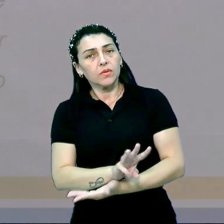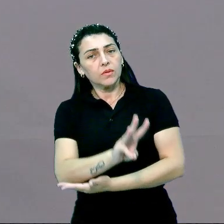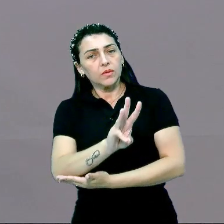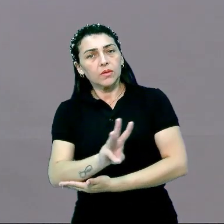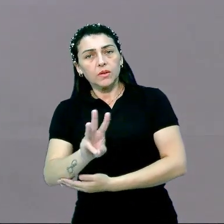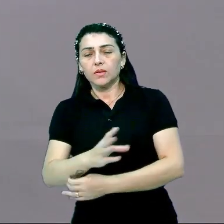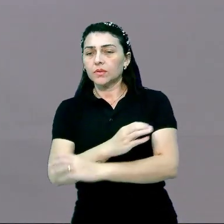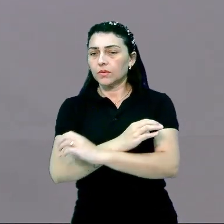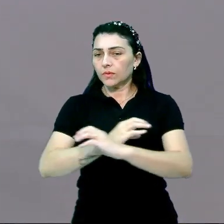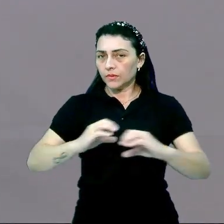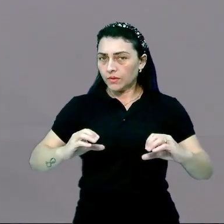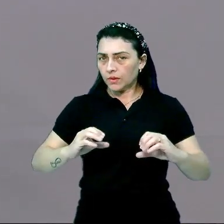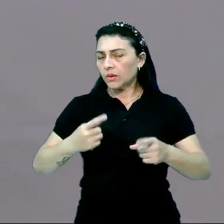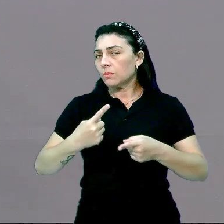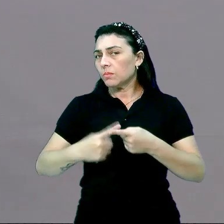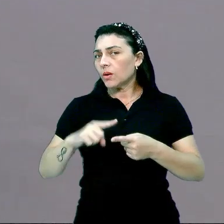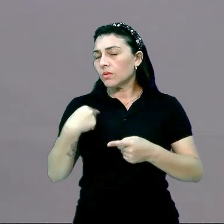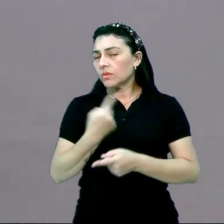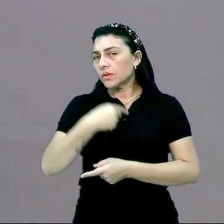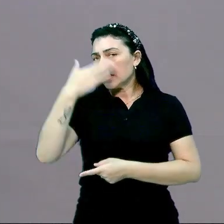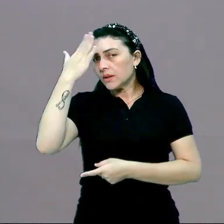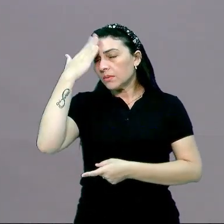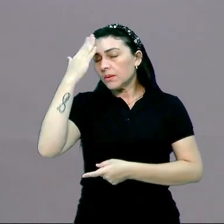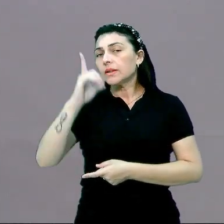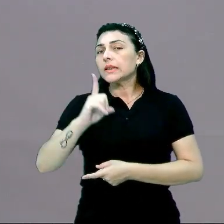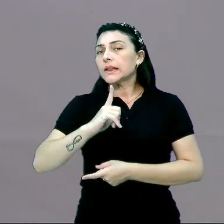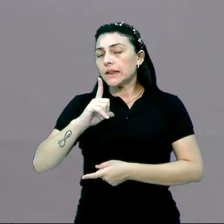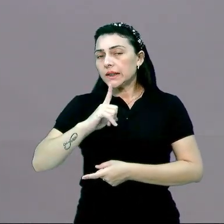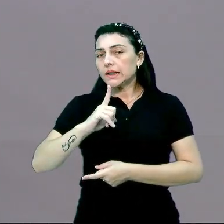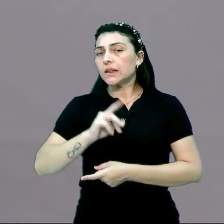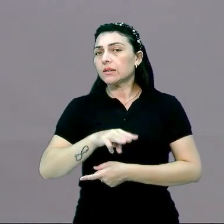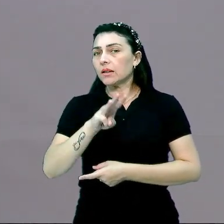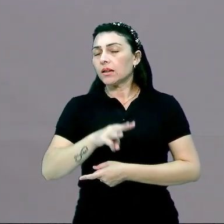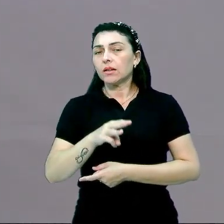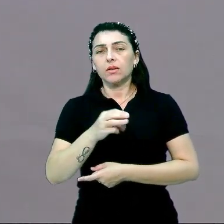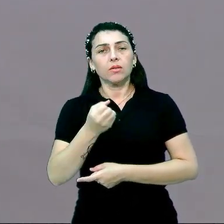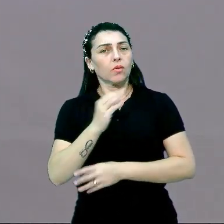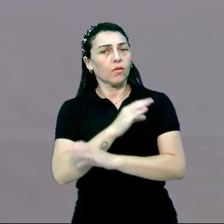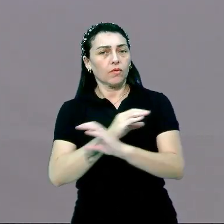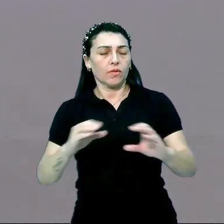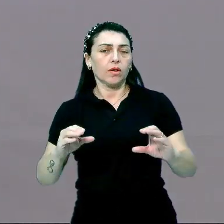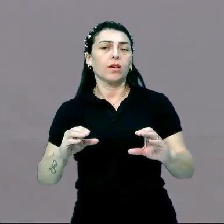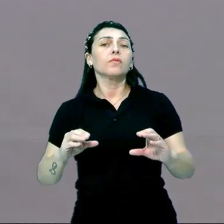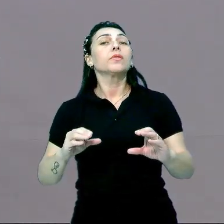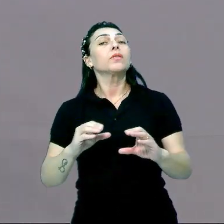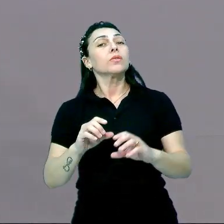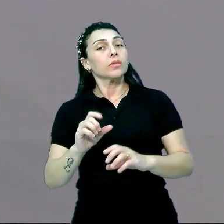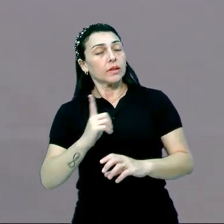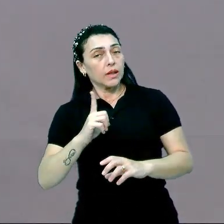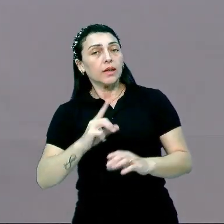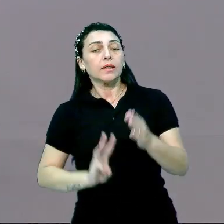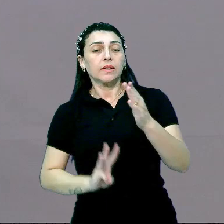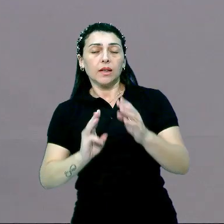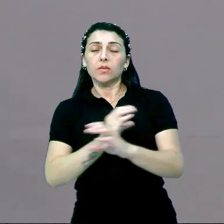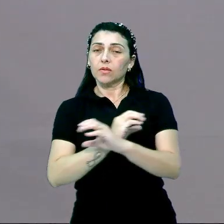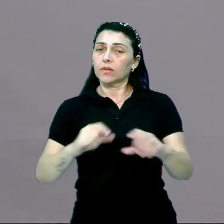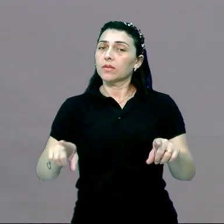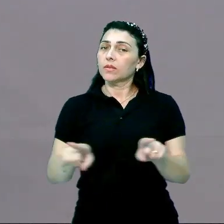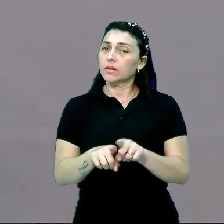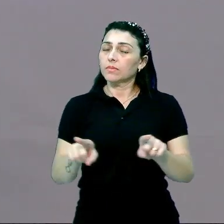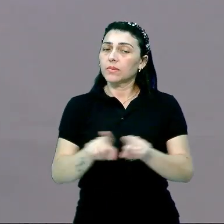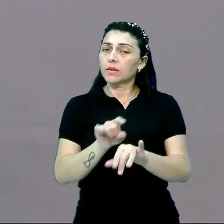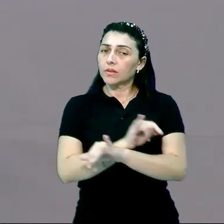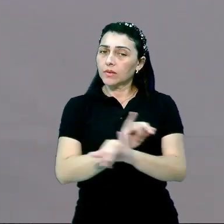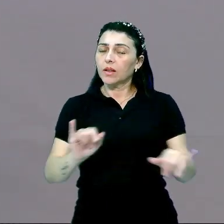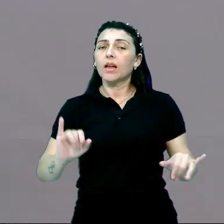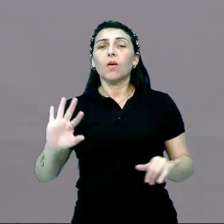sites confiáveis. Porque nós sabemos que existem sites que não são tão confiáveis e os sites confiáveis. As notícias, elas são